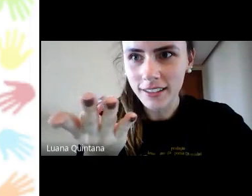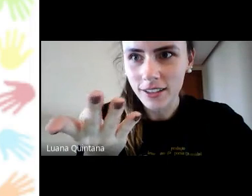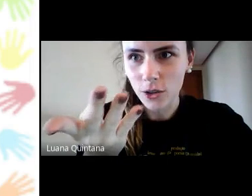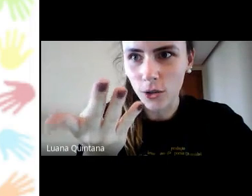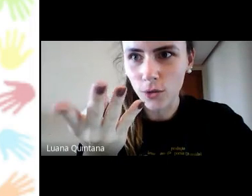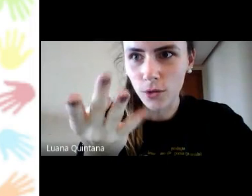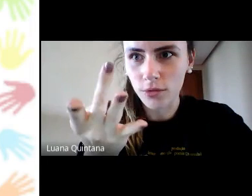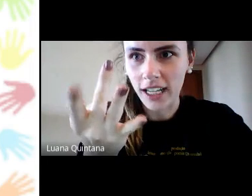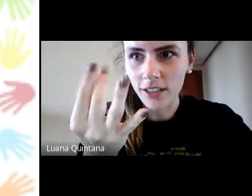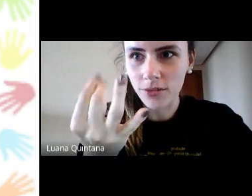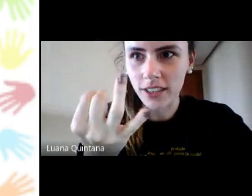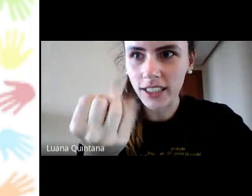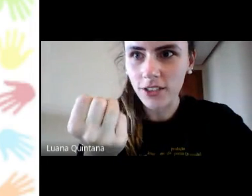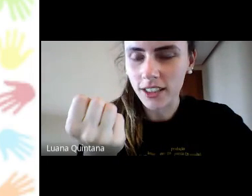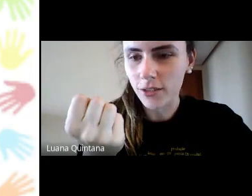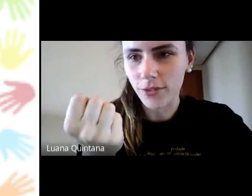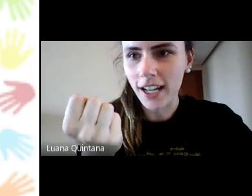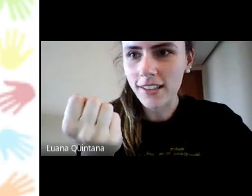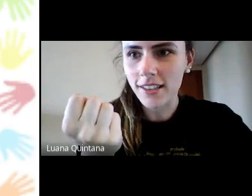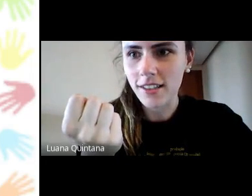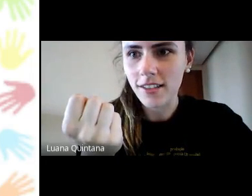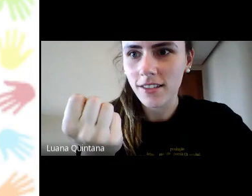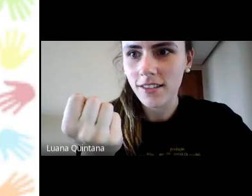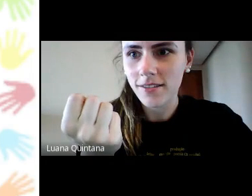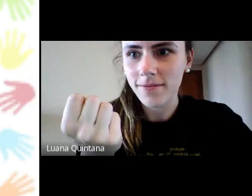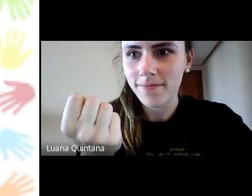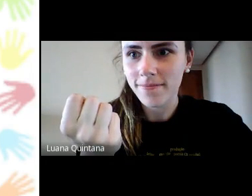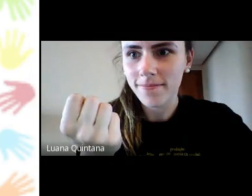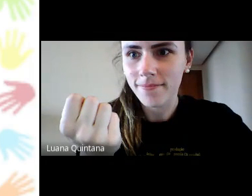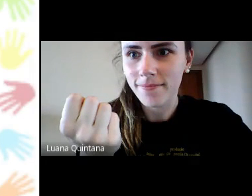assim ou voltar com os dedos, tanto faz?